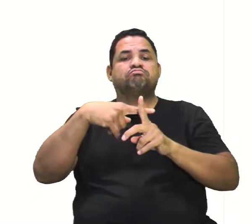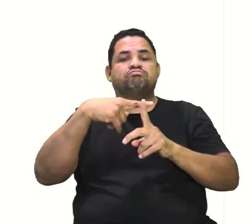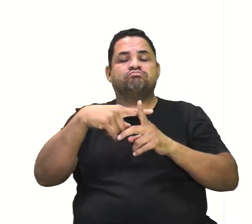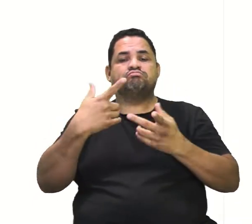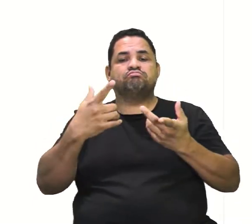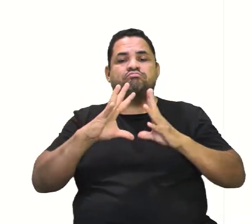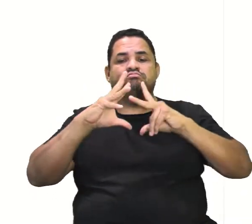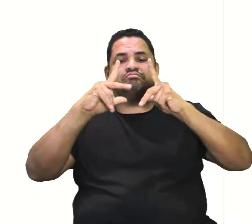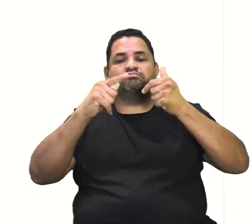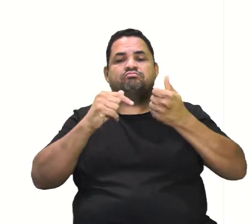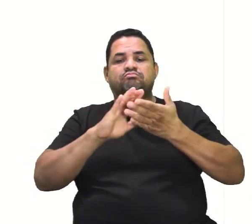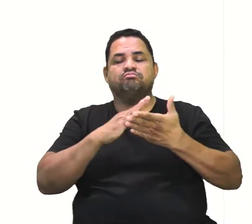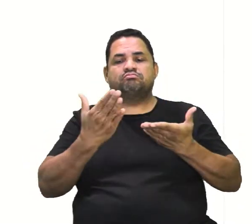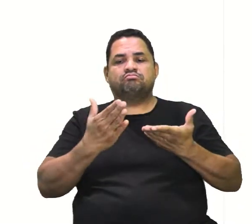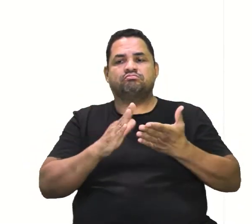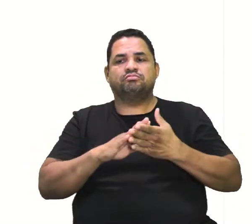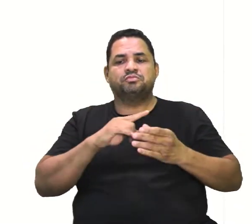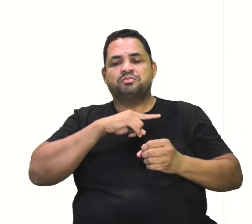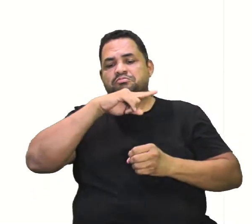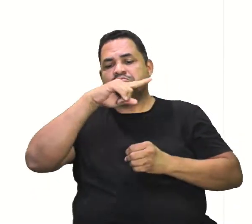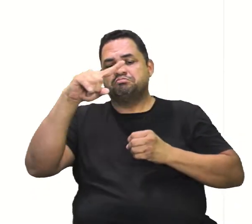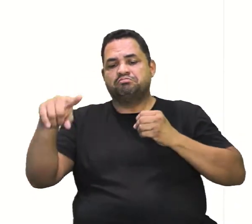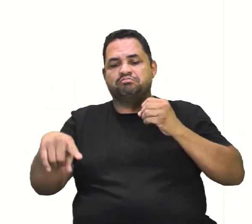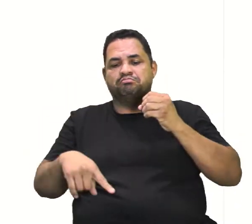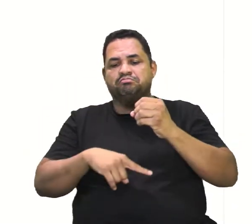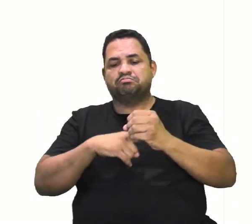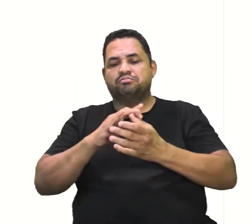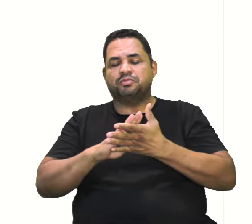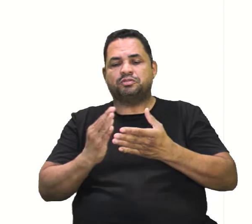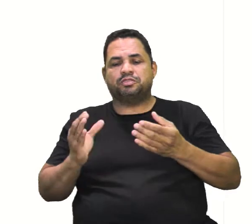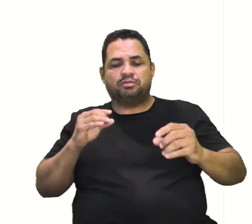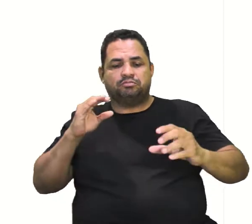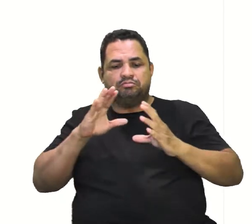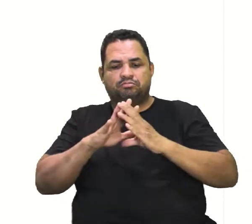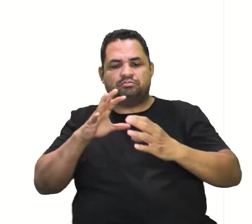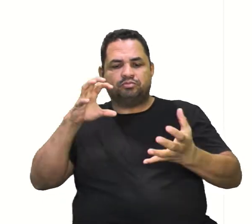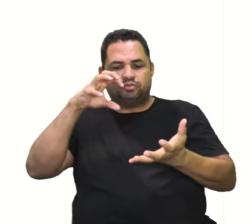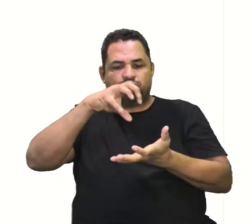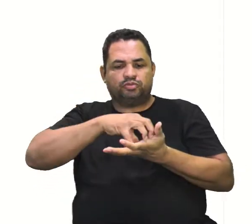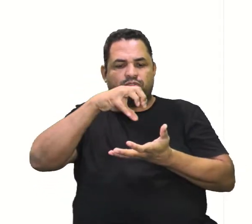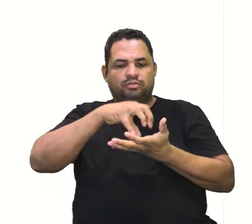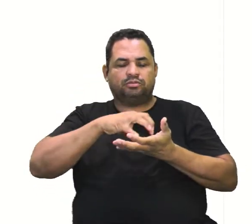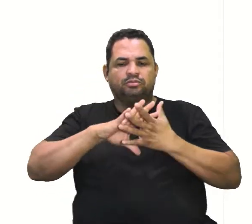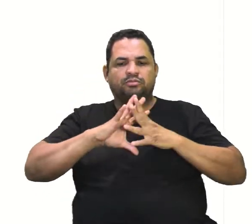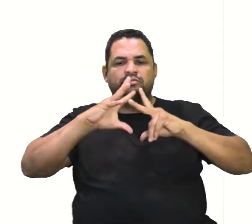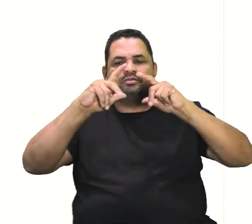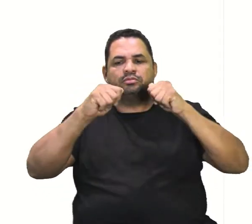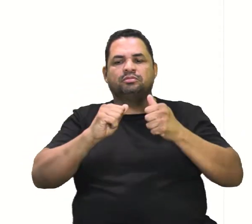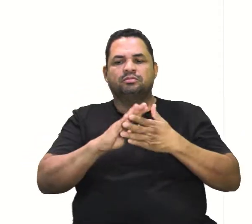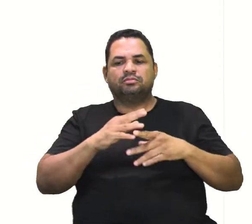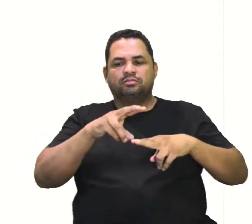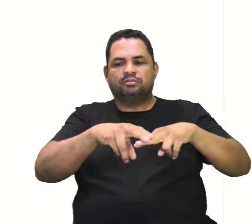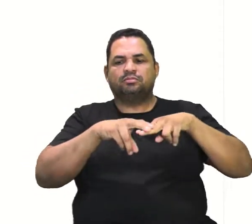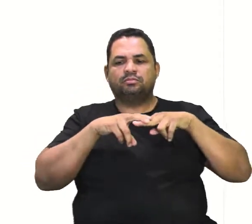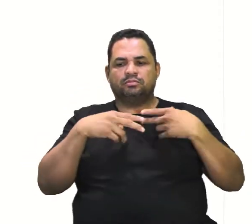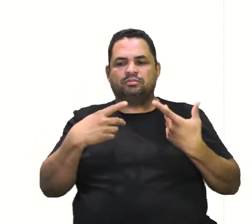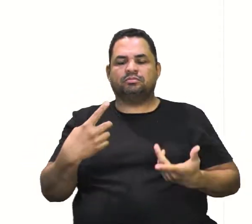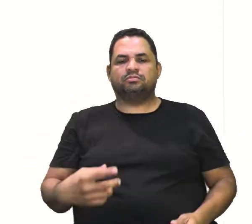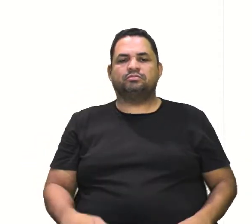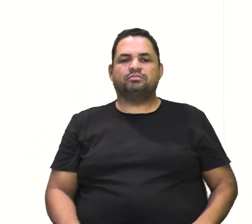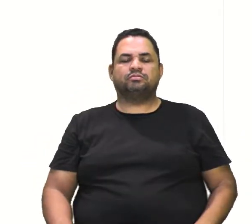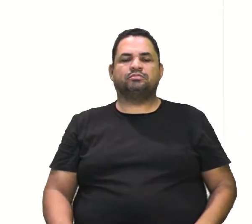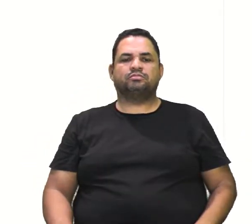que todo mundo girava em torno da Terra, né? Que nós éramos o centro de tudo. Então, por isso que